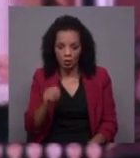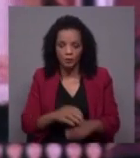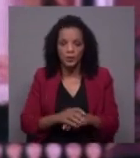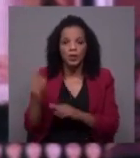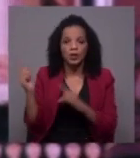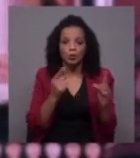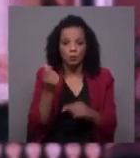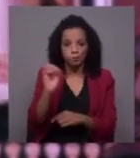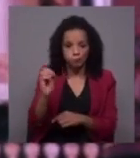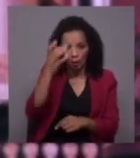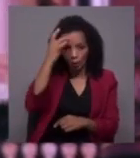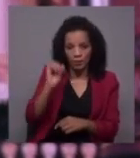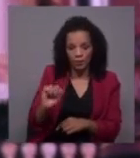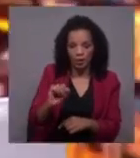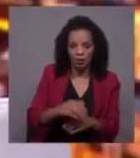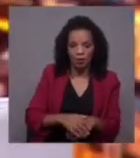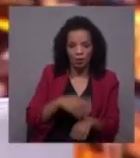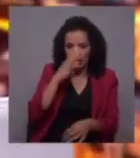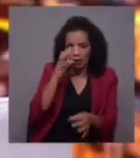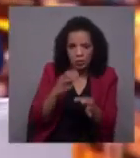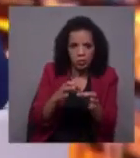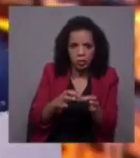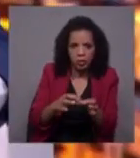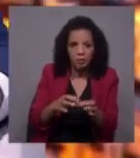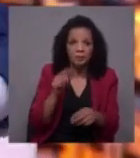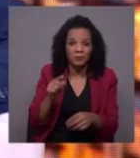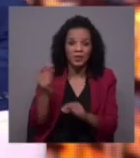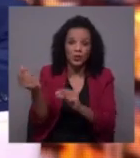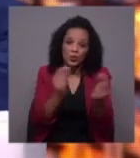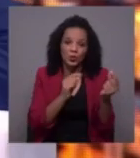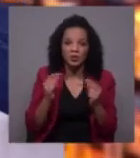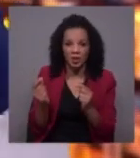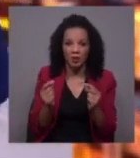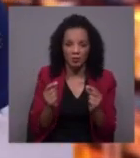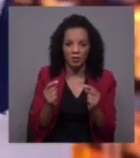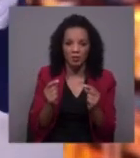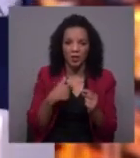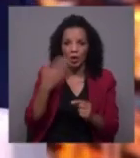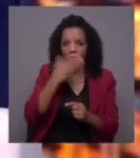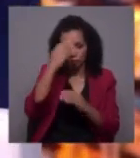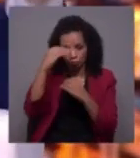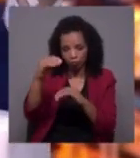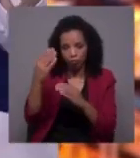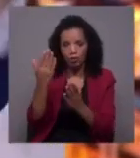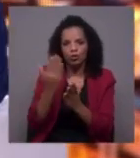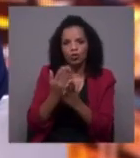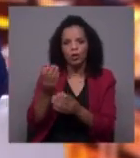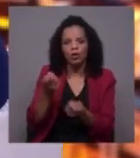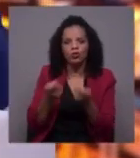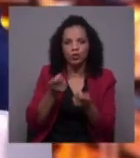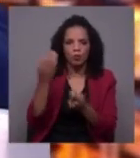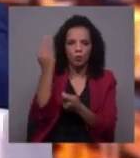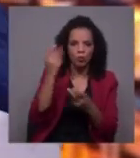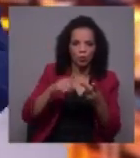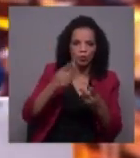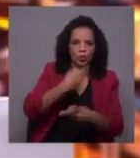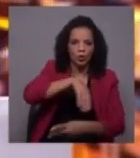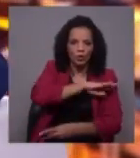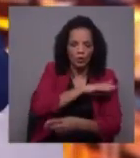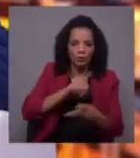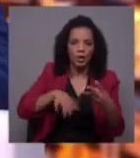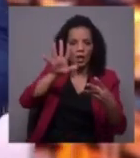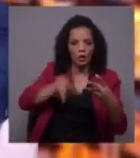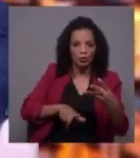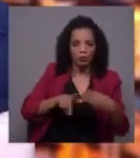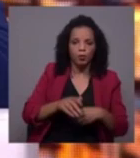gratuito no seu entendimento? Muito rapidamente, e é precisamente público. Essa a discussão. Eu dou aulas nas escolas de gestão do Porto, em Coimbra, em Lisboa, e o